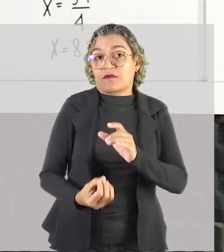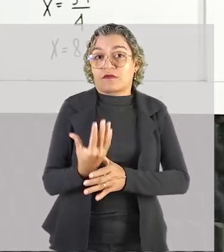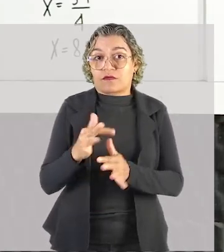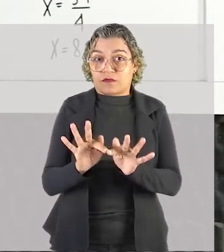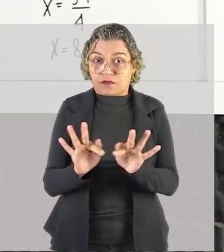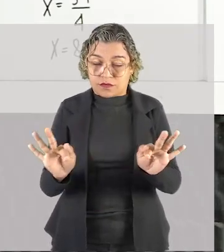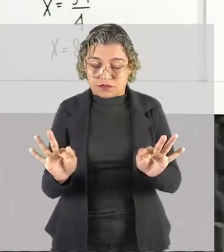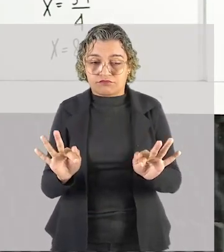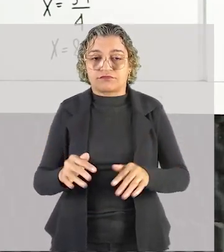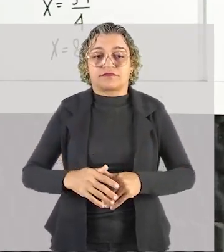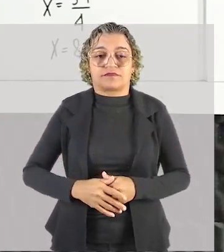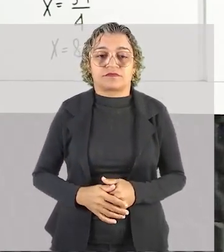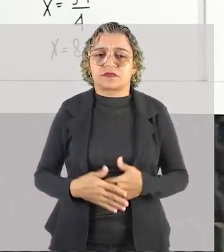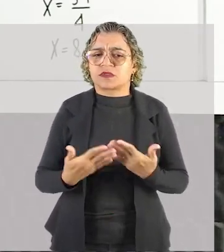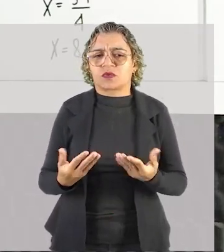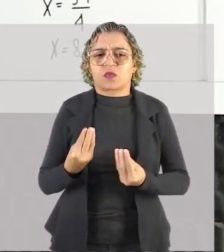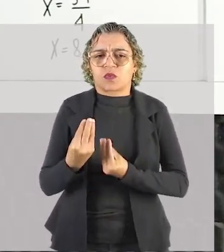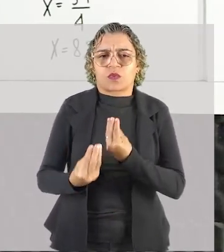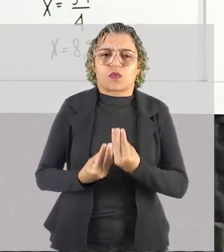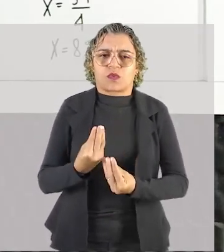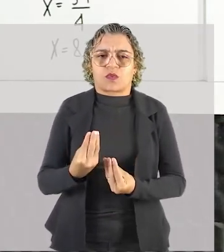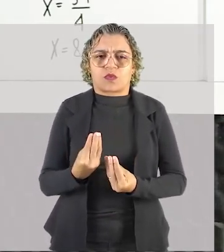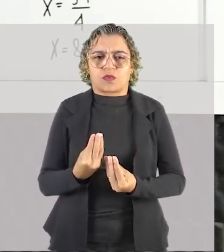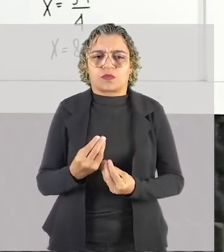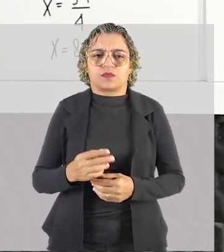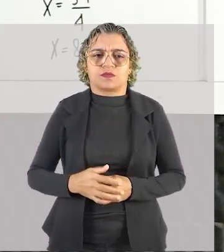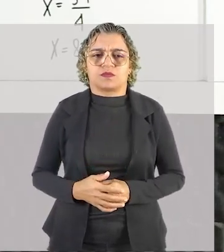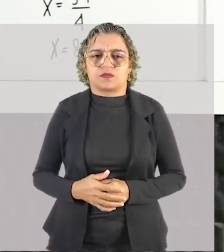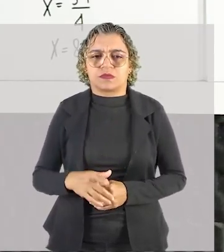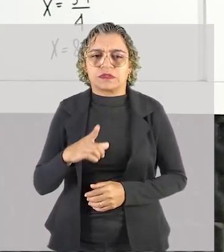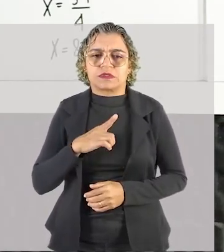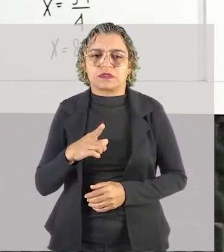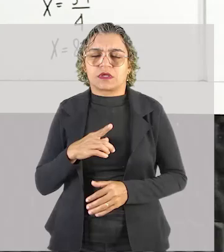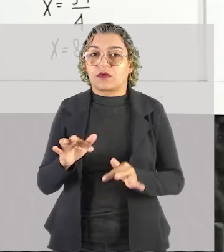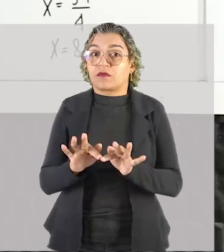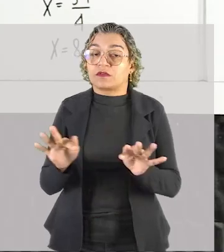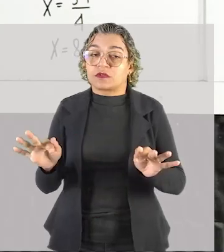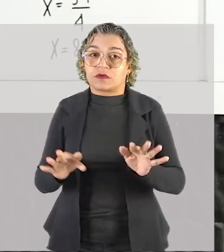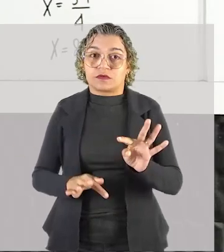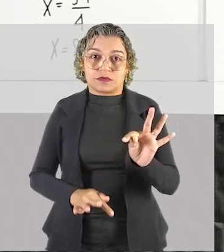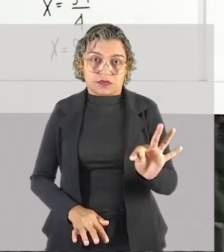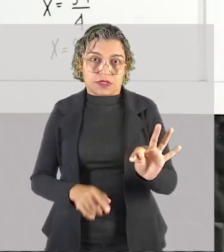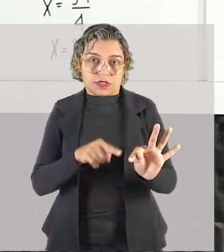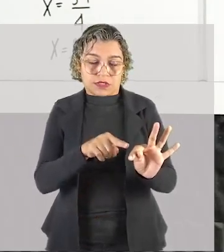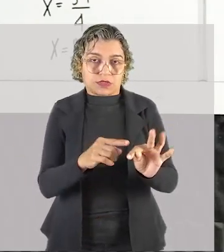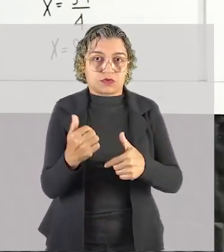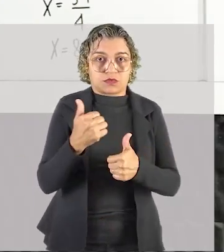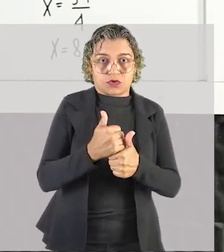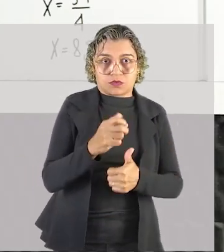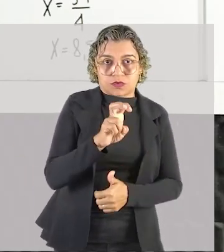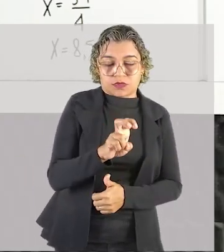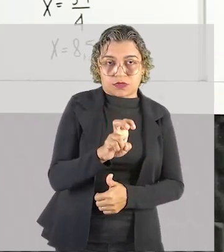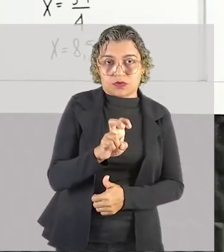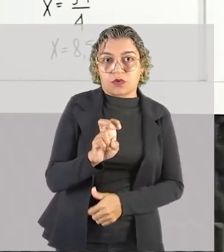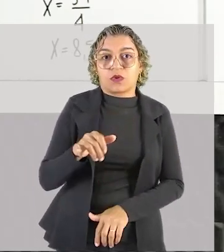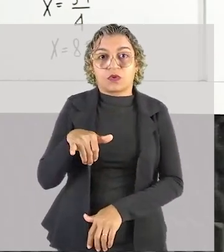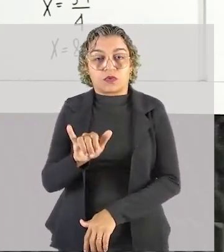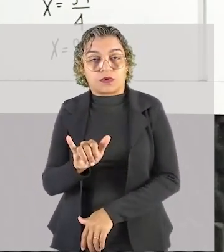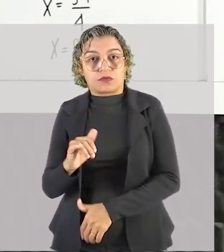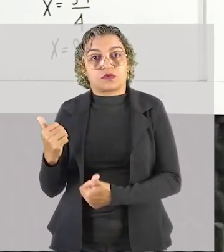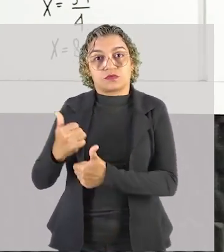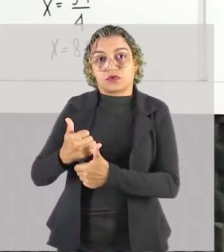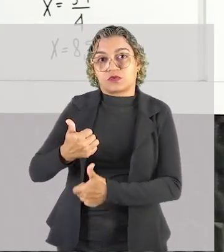função. Certo? Então, o que eu vou fazer? Eu vou substituir na função o T por 5 e o Y por 8.000 e já